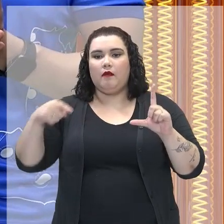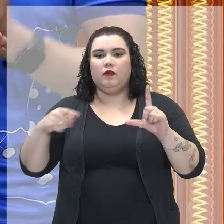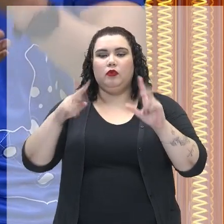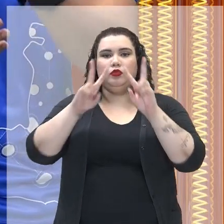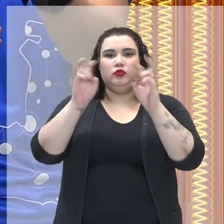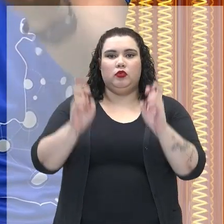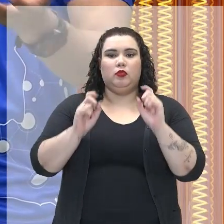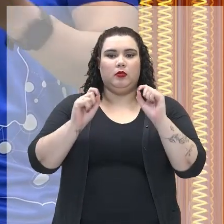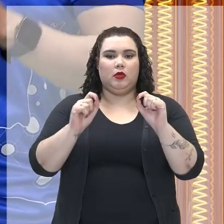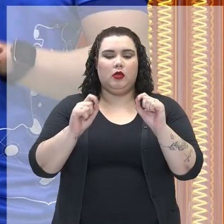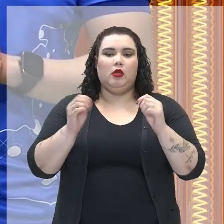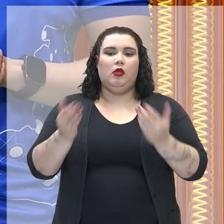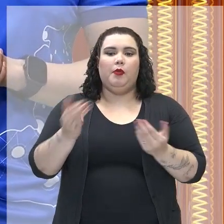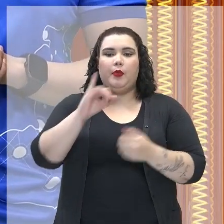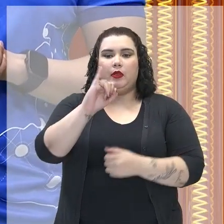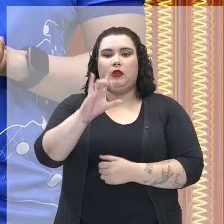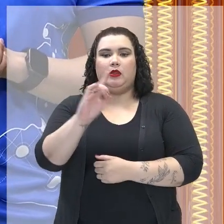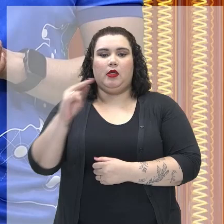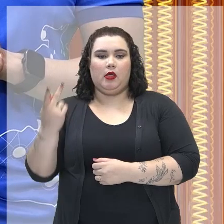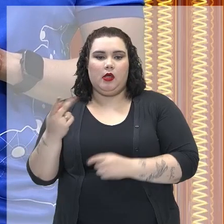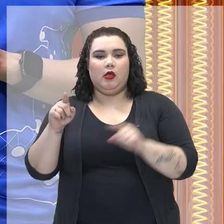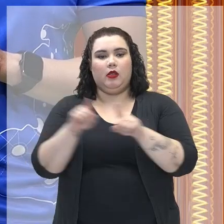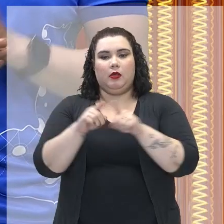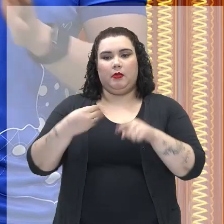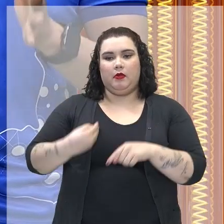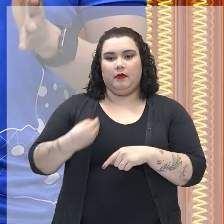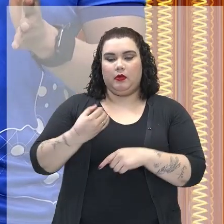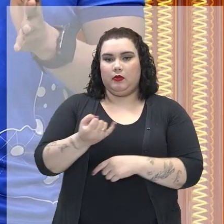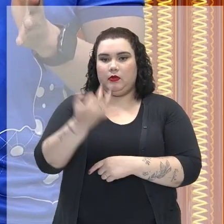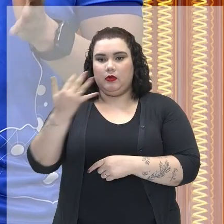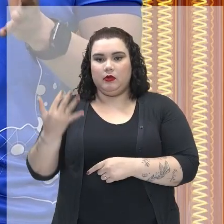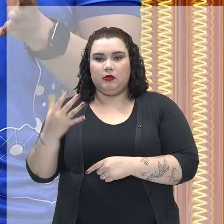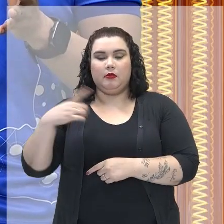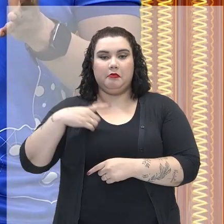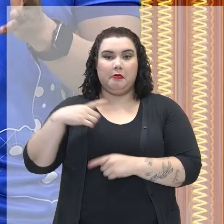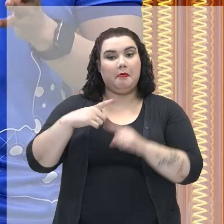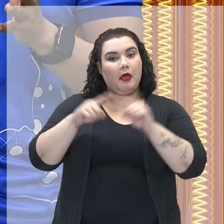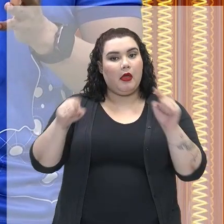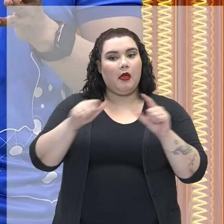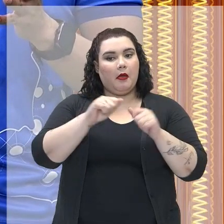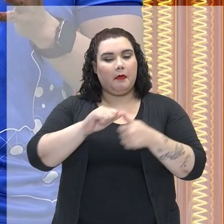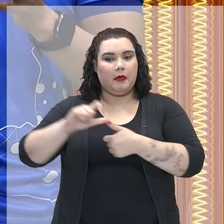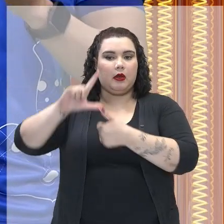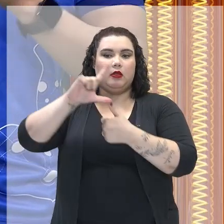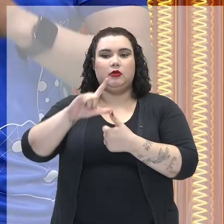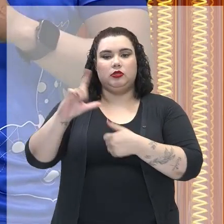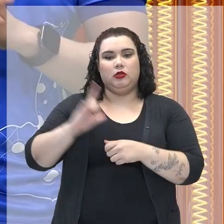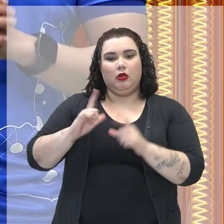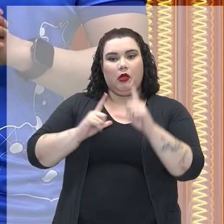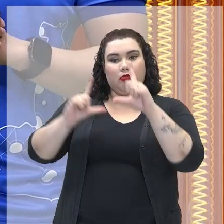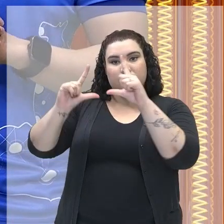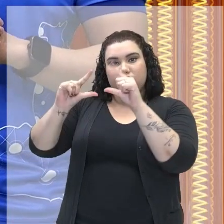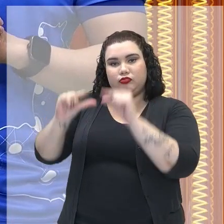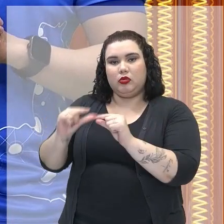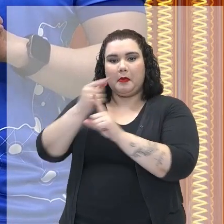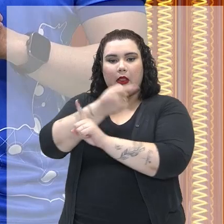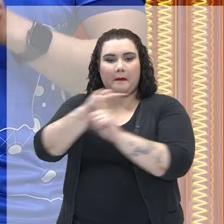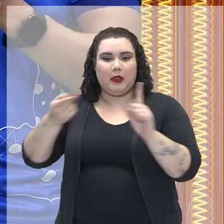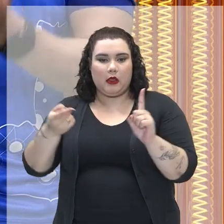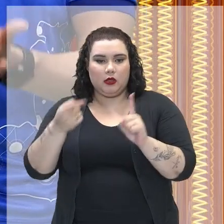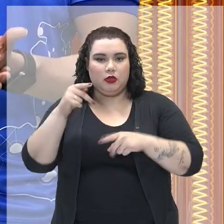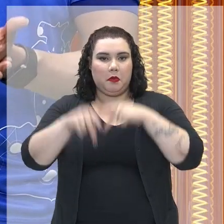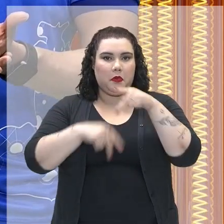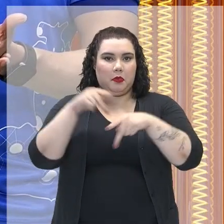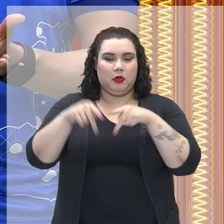desenvolvimento humano e nem ao quantitativo de pessoas vivendo em favelas. Mas mesmo assim, a América Latina ainda apresenta ali menos da metade da população